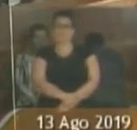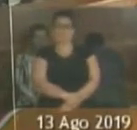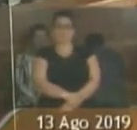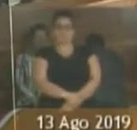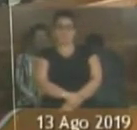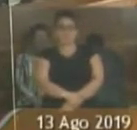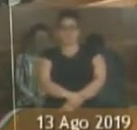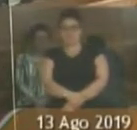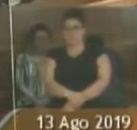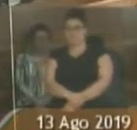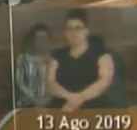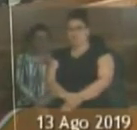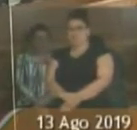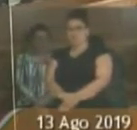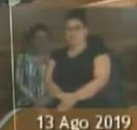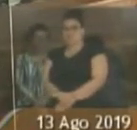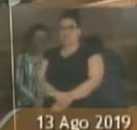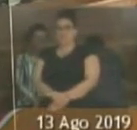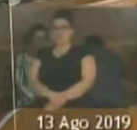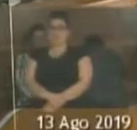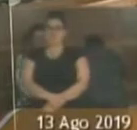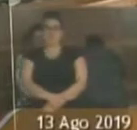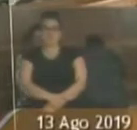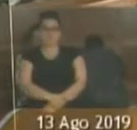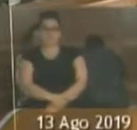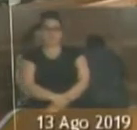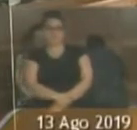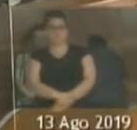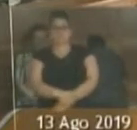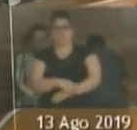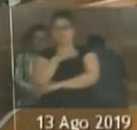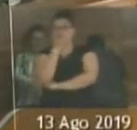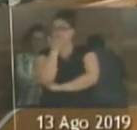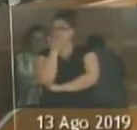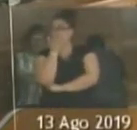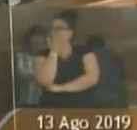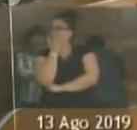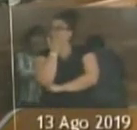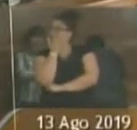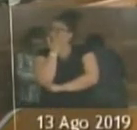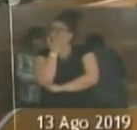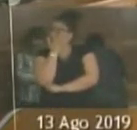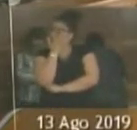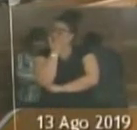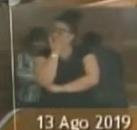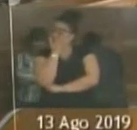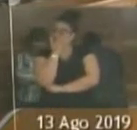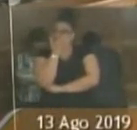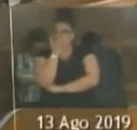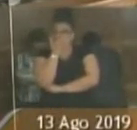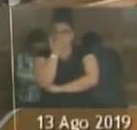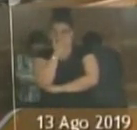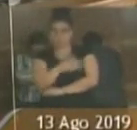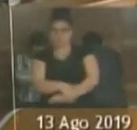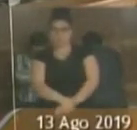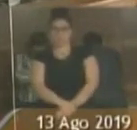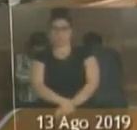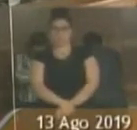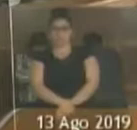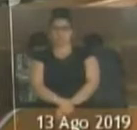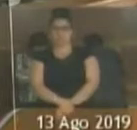vossa fala? Ok, então está respeitada. Então, por gentileza, deixa só concluir. É um ato de educação, a gente tem que fazer isso.